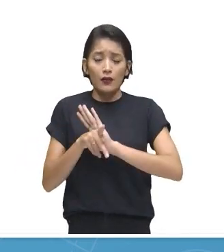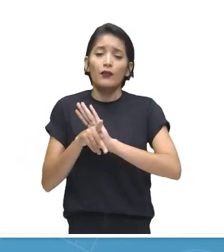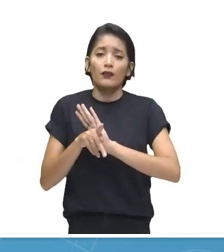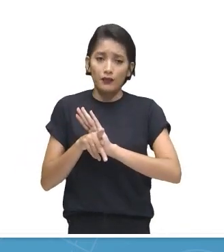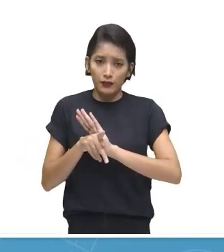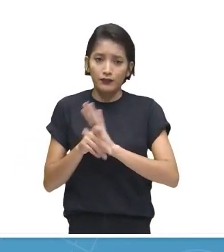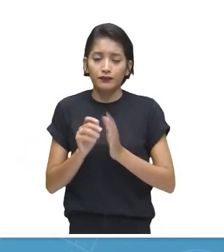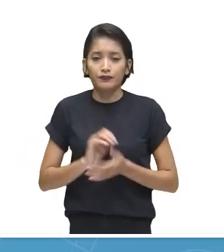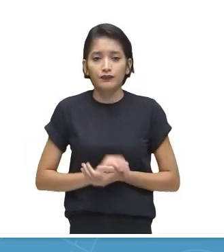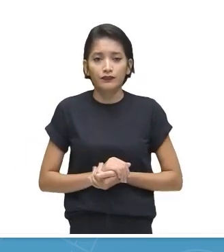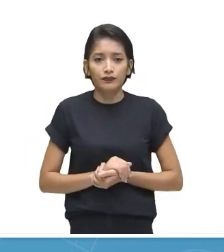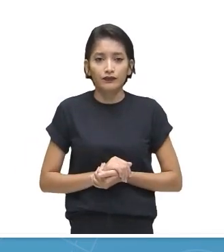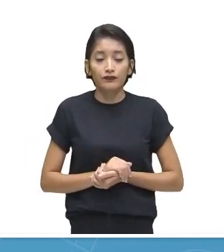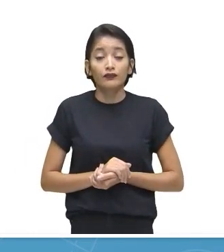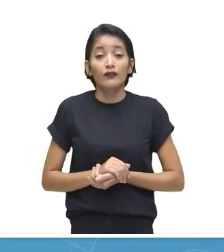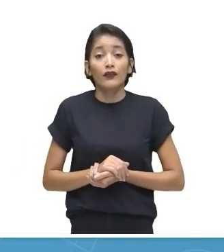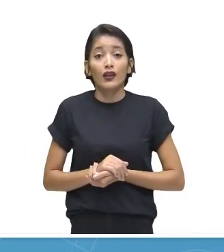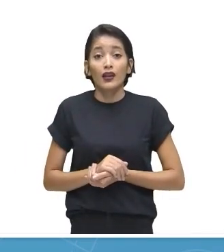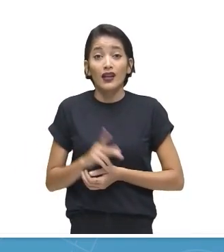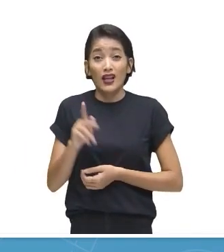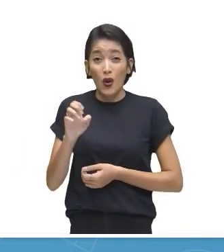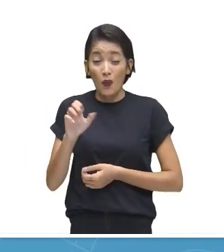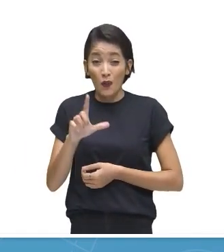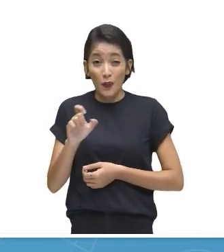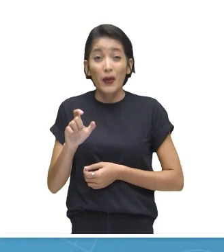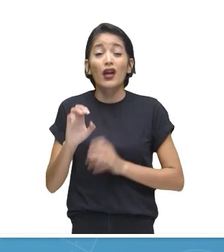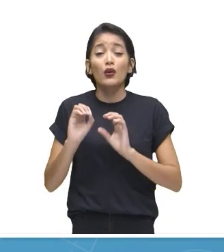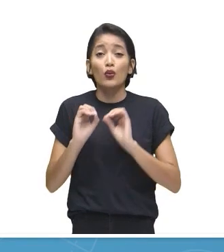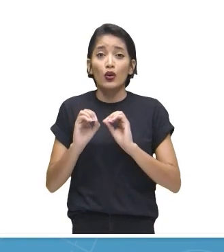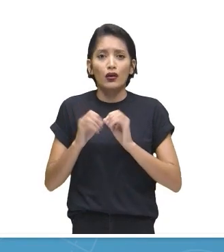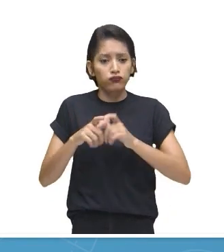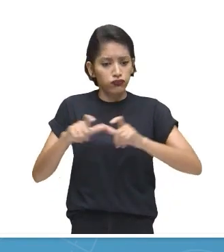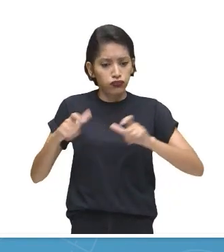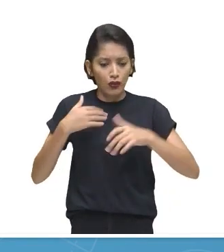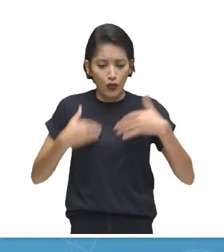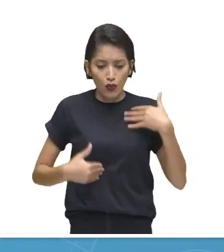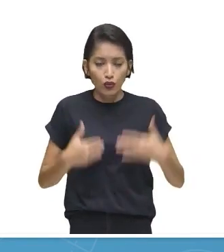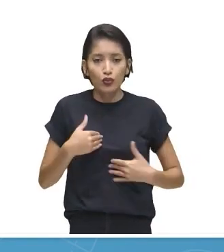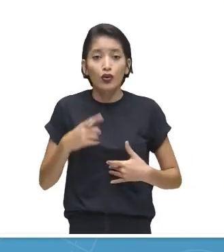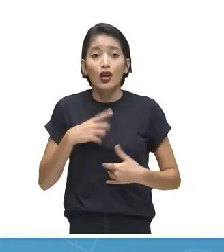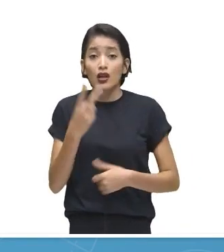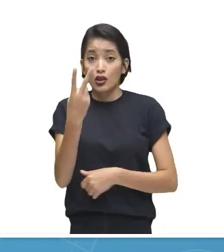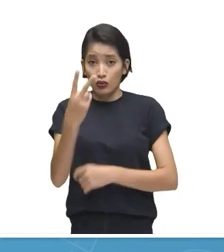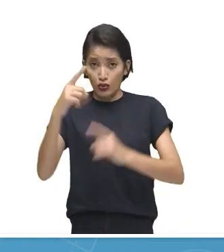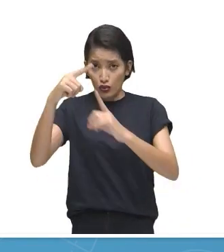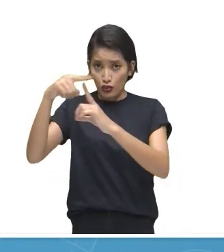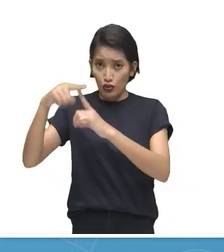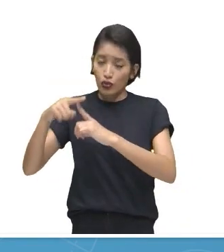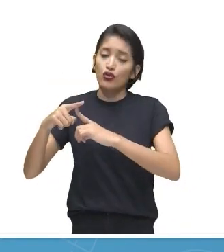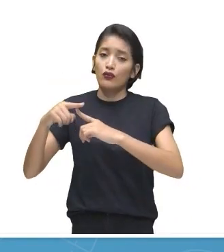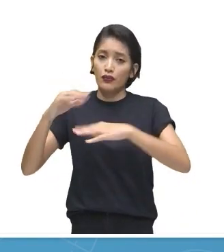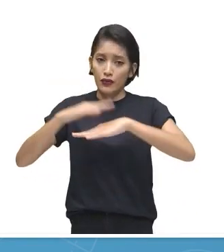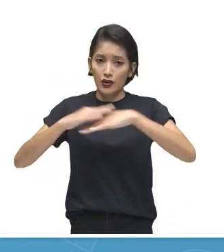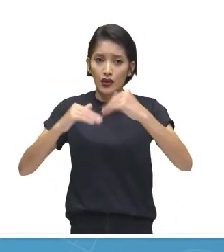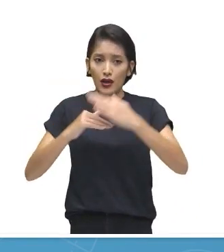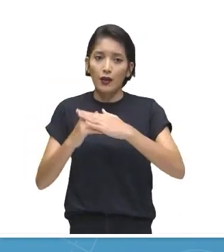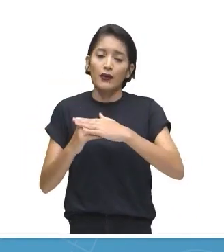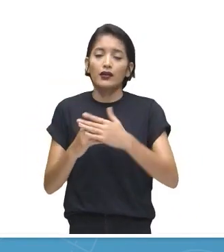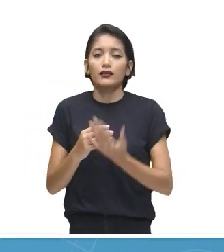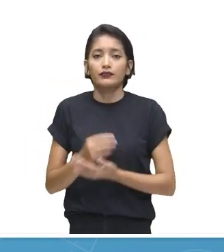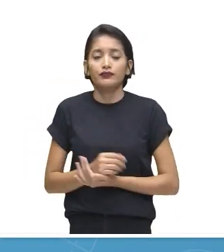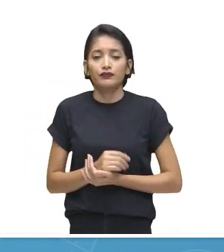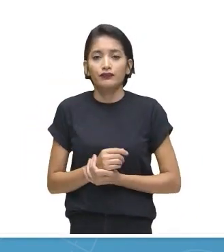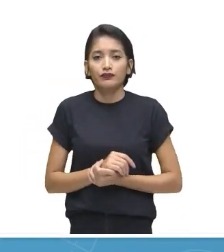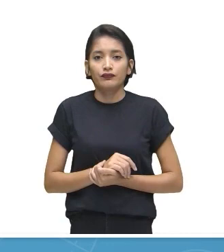conjuntivo. A pele é o maior órgão do nosso corpo. Ela é formada por duas camadas, a epiderme e a